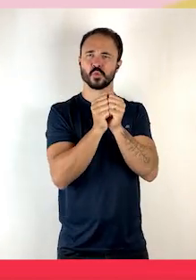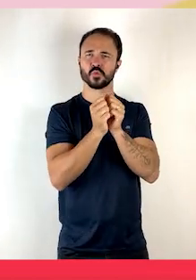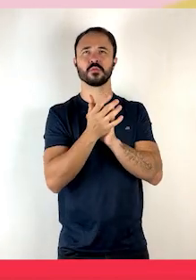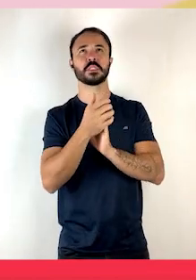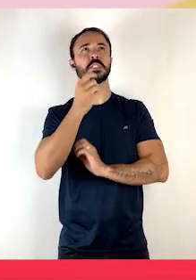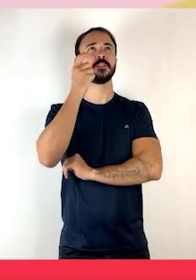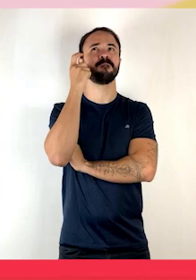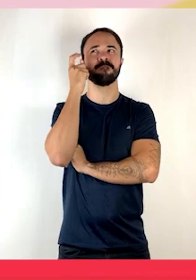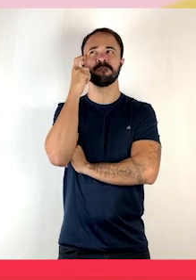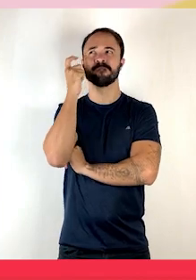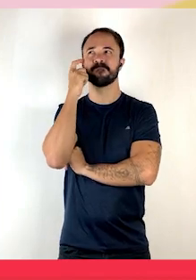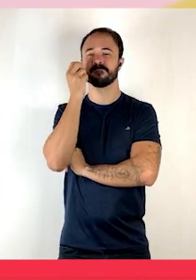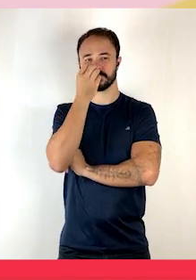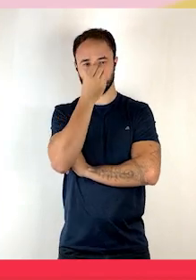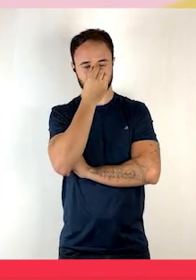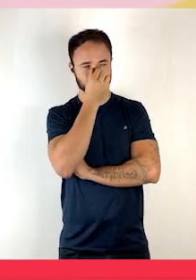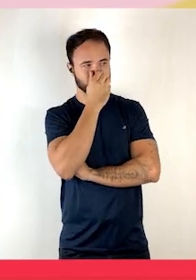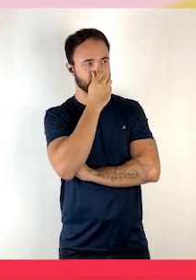criar